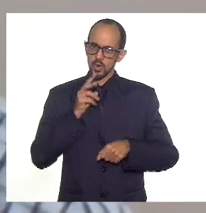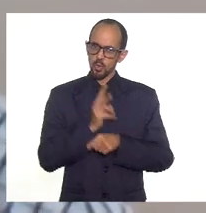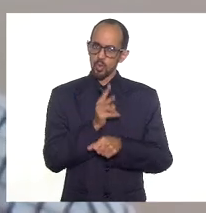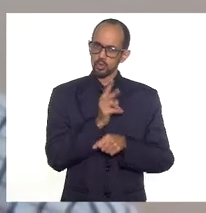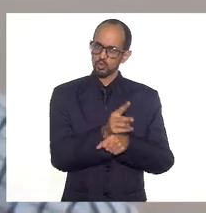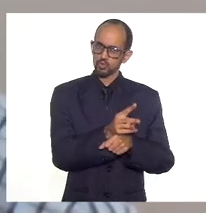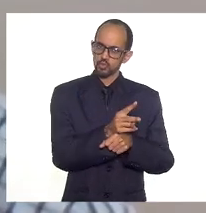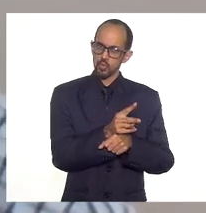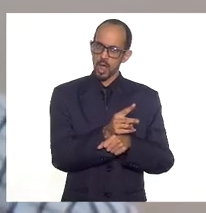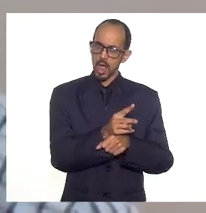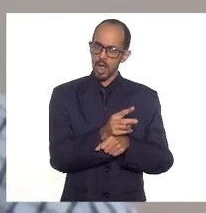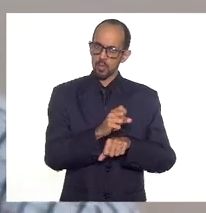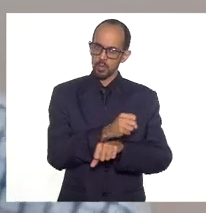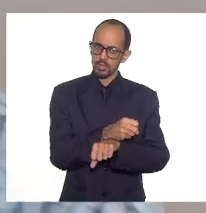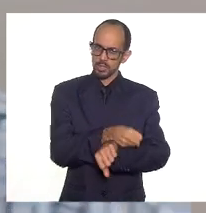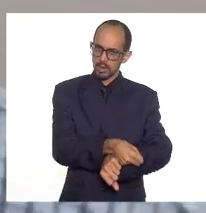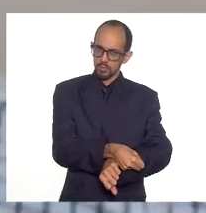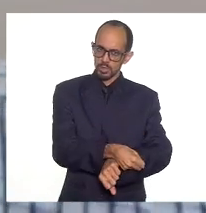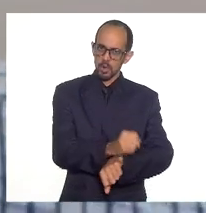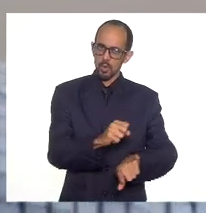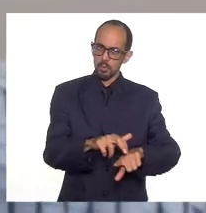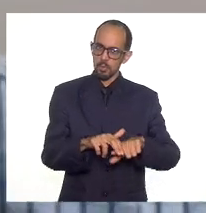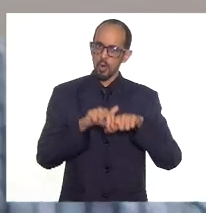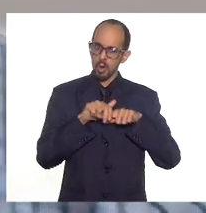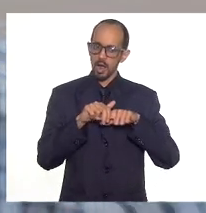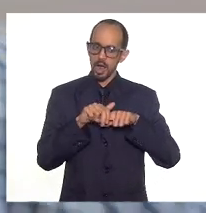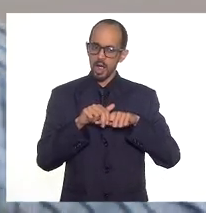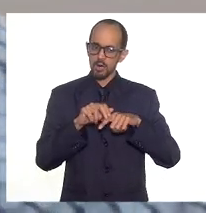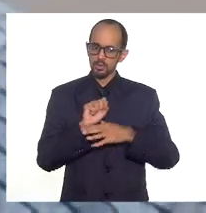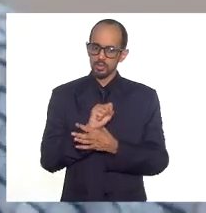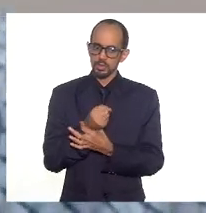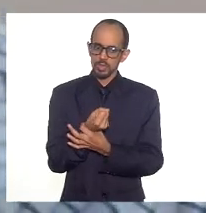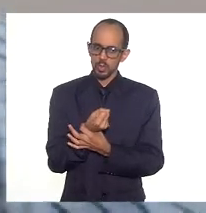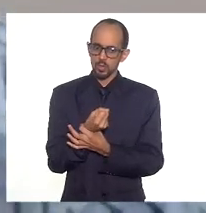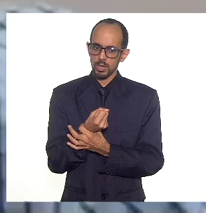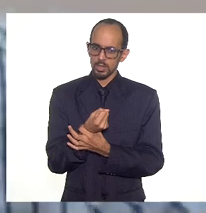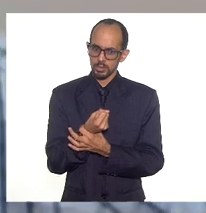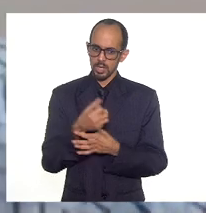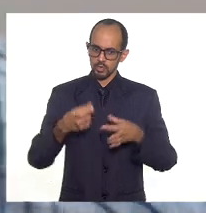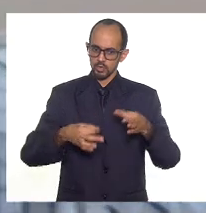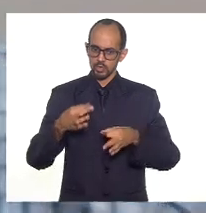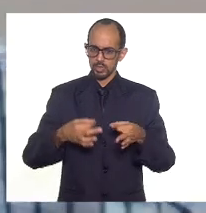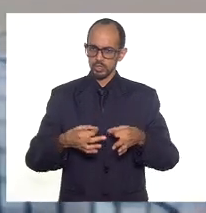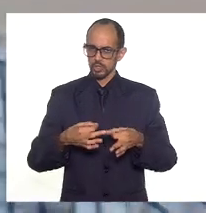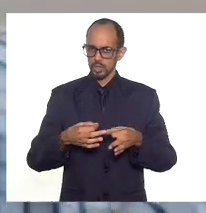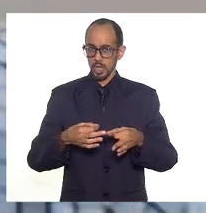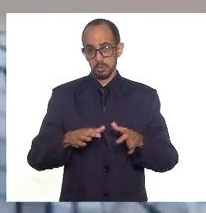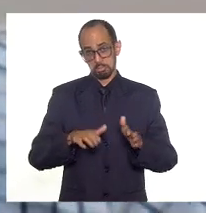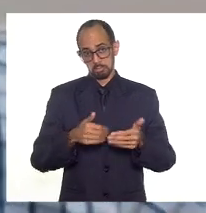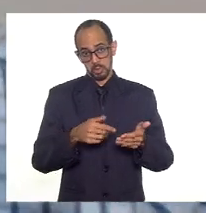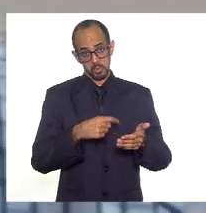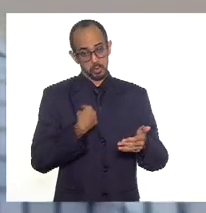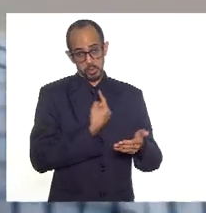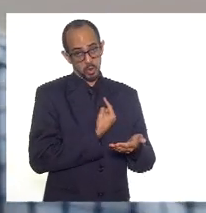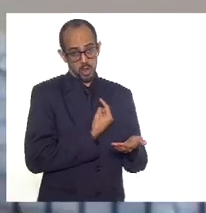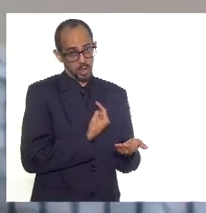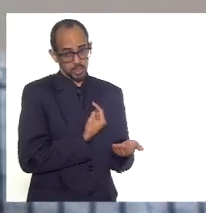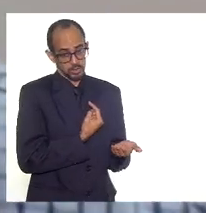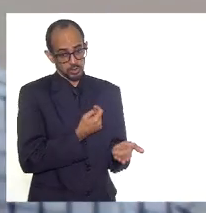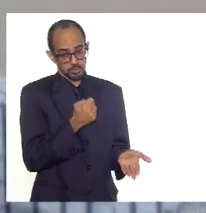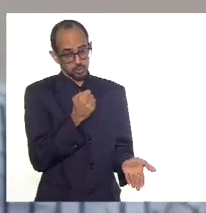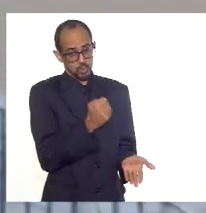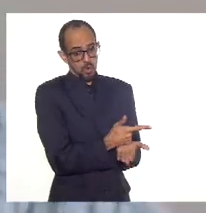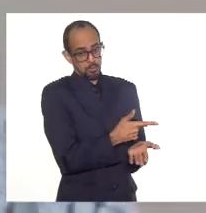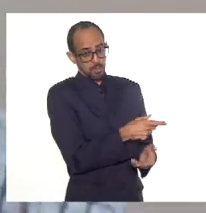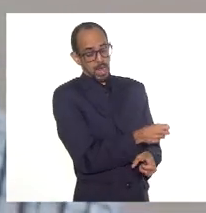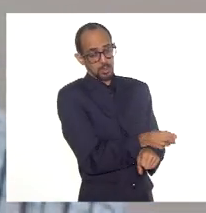jurídica. Eles, afinal de contas, eles tinham comprado aqueles escravos. Como é que eles poderiam, da noite para o dia, deputado Valdeque, perder aqueles escravos?